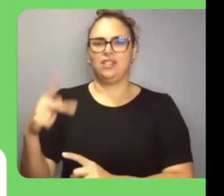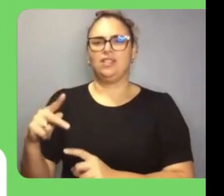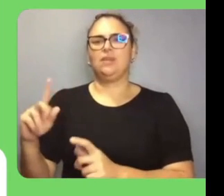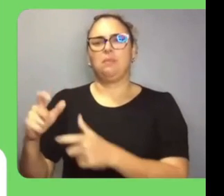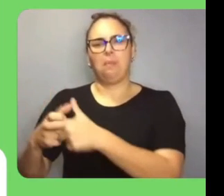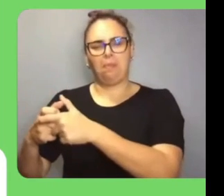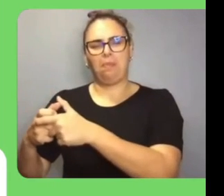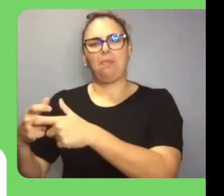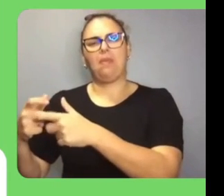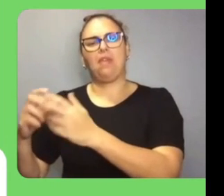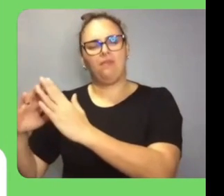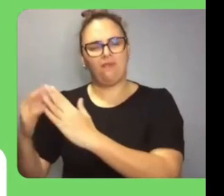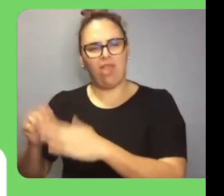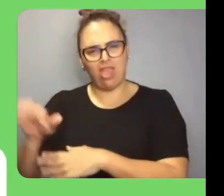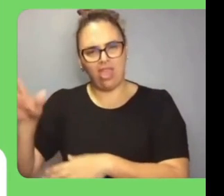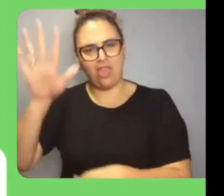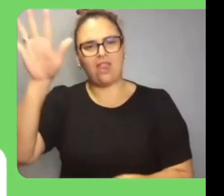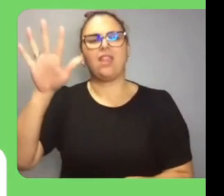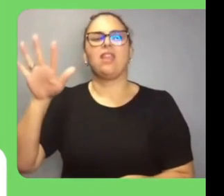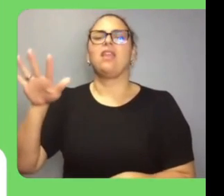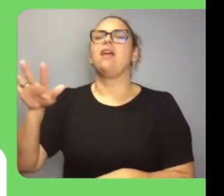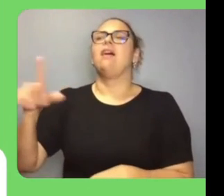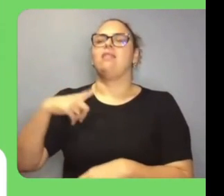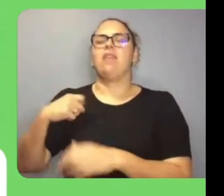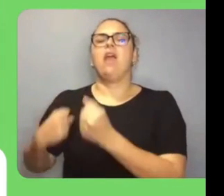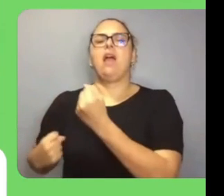Pedro tocam, assim, com o apoio da Perifacom,